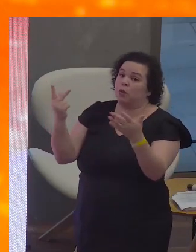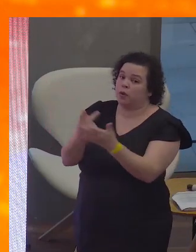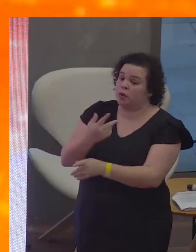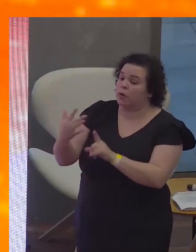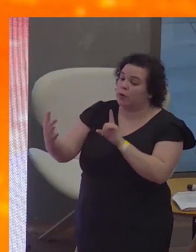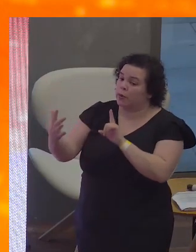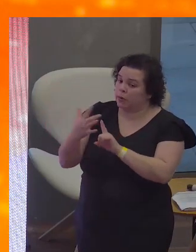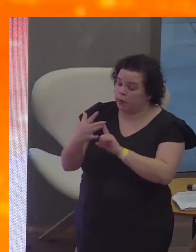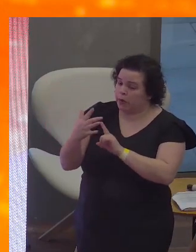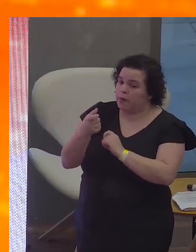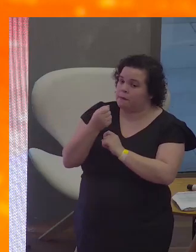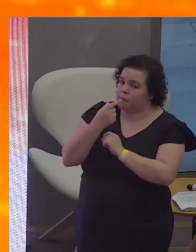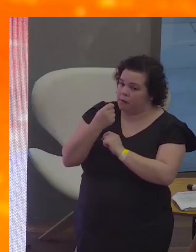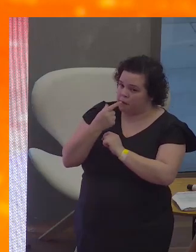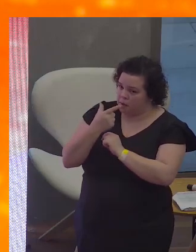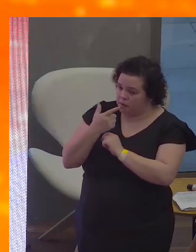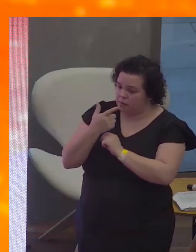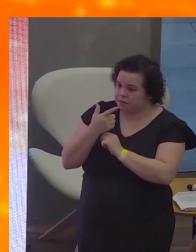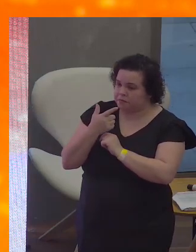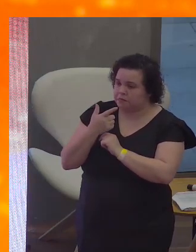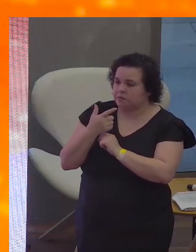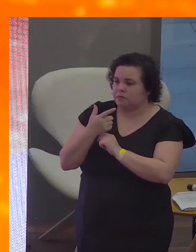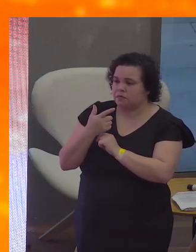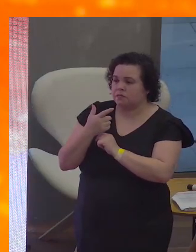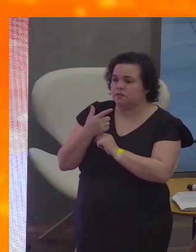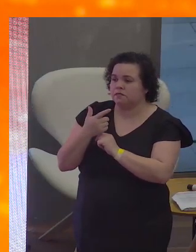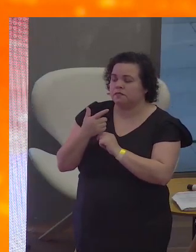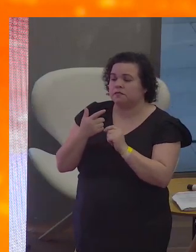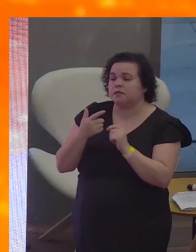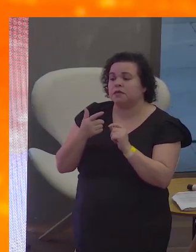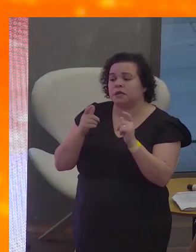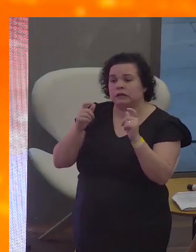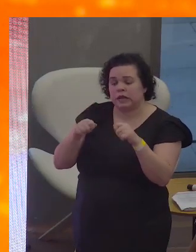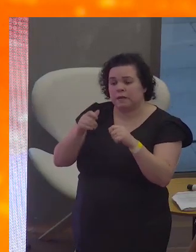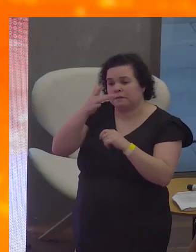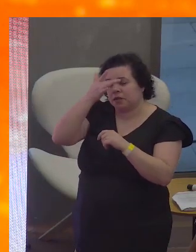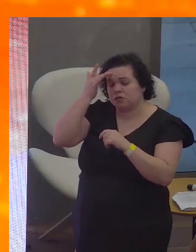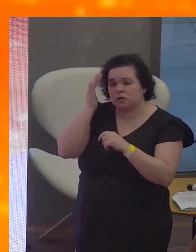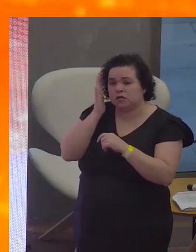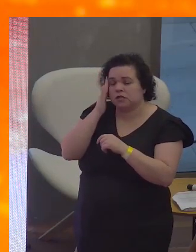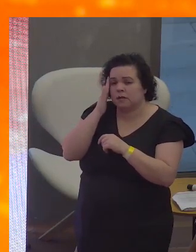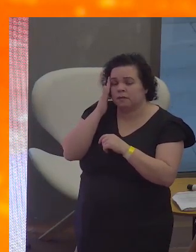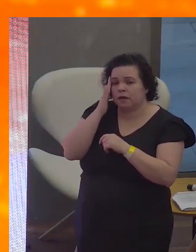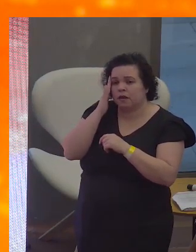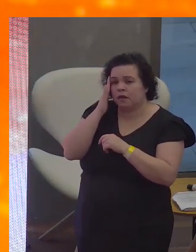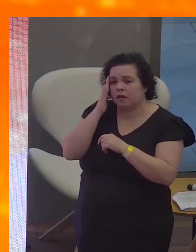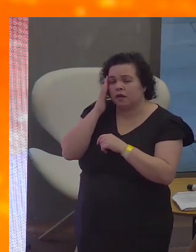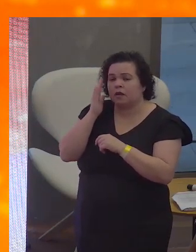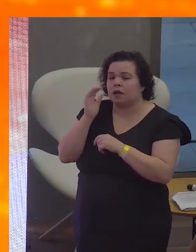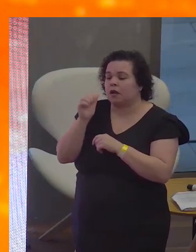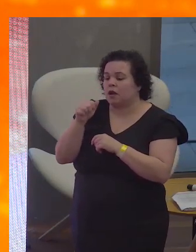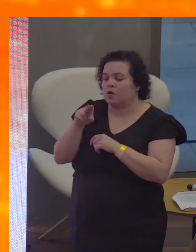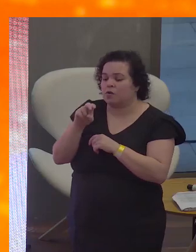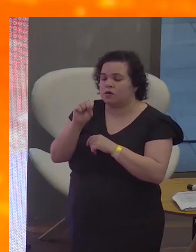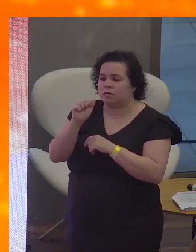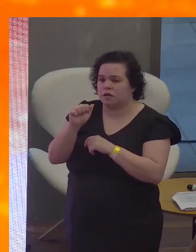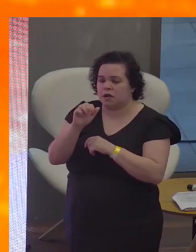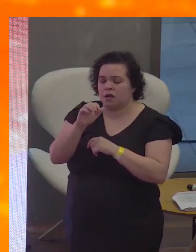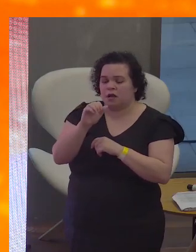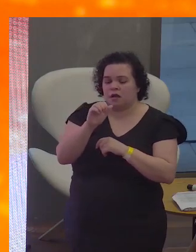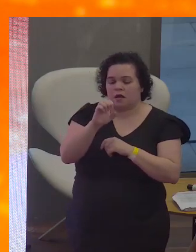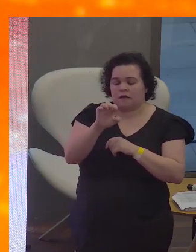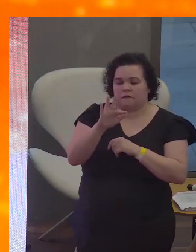interações medicamentosas, o que impossibilita o consumidor estabelecer qualquer relação de causa e efeito com relação ao